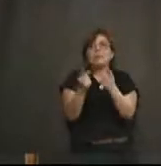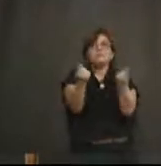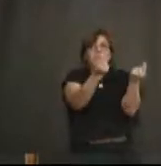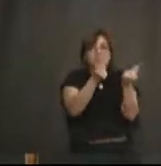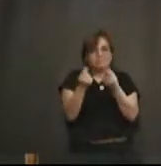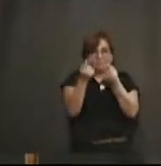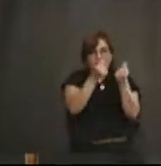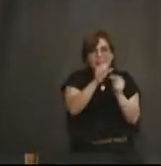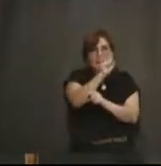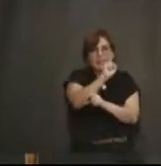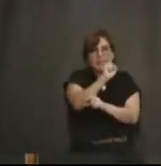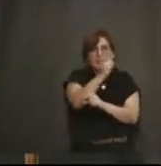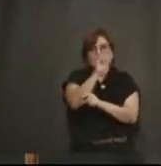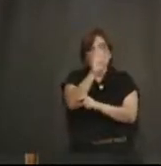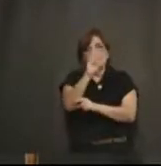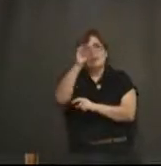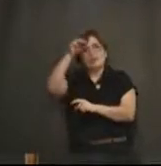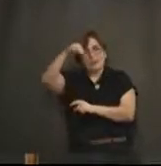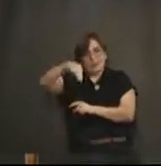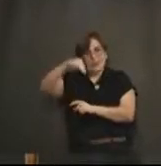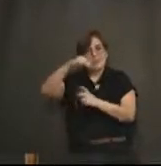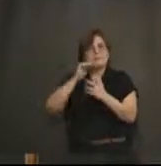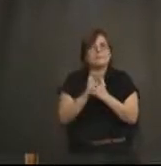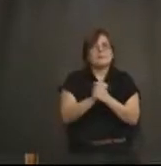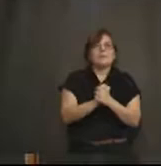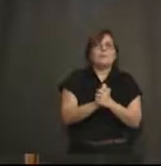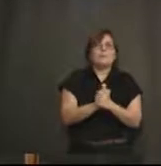da Maria Artemisia Bernardes.